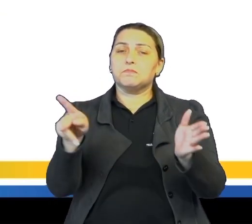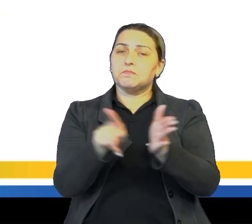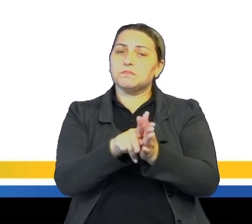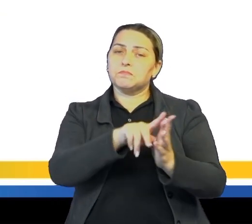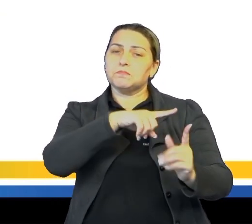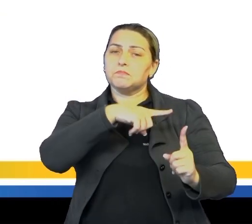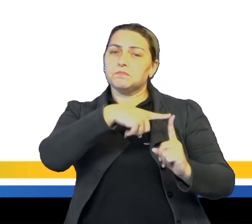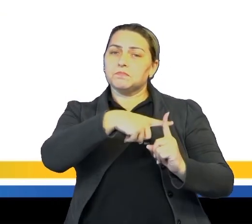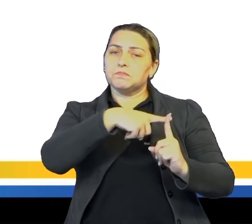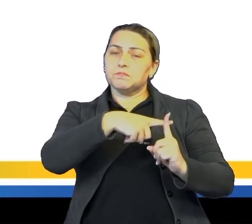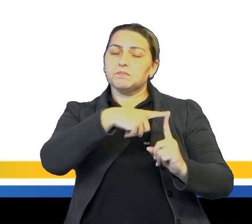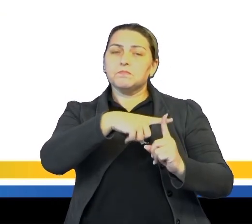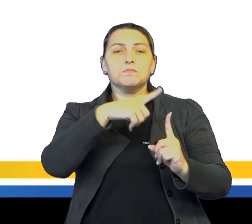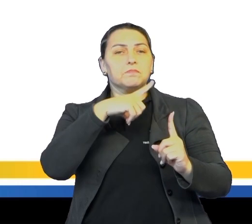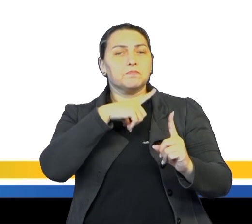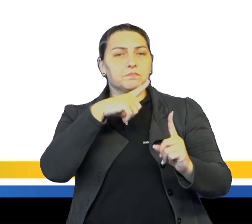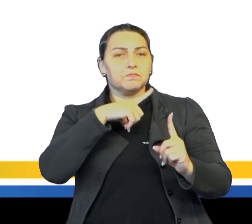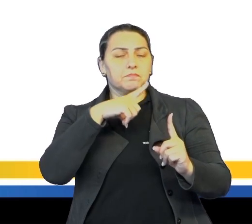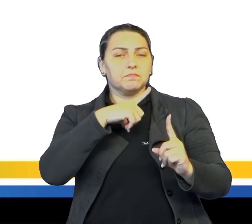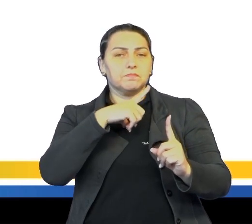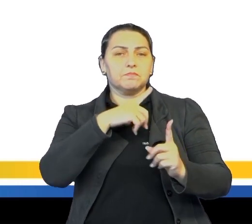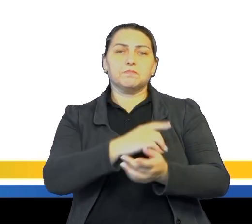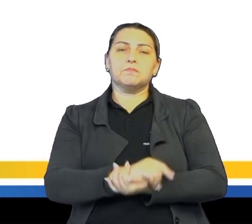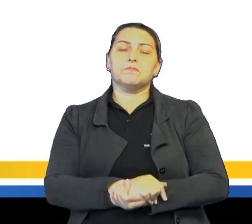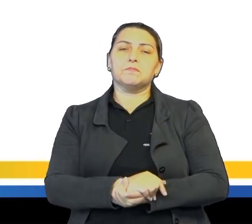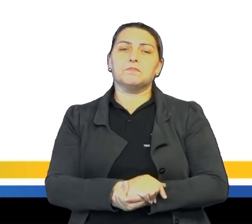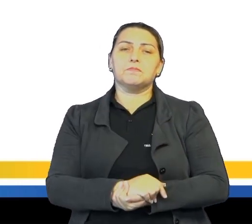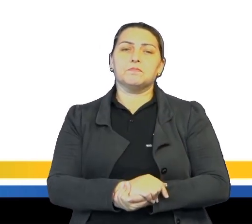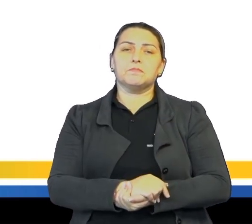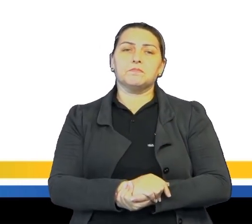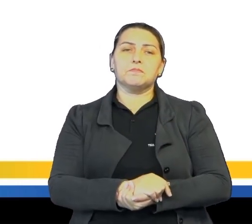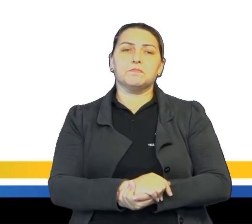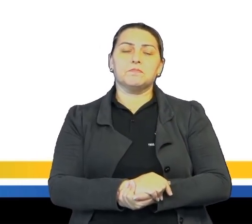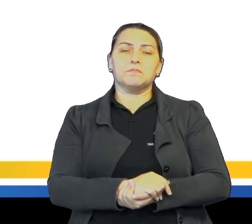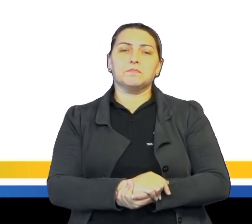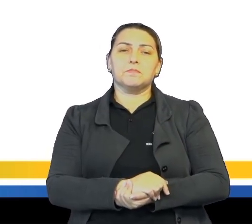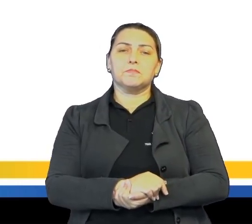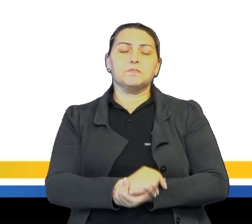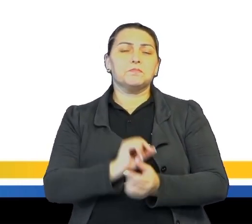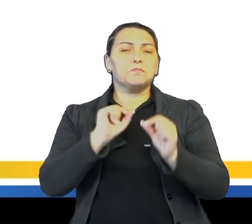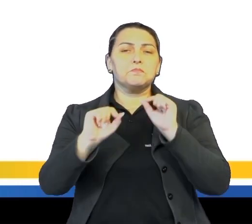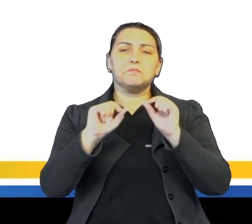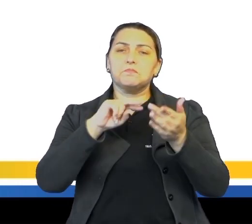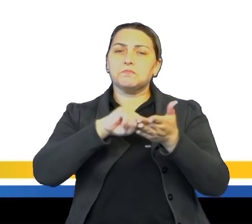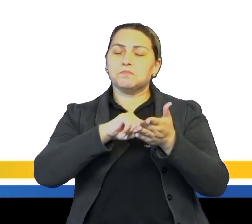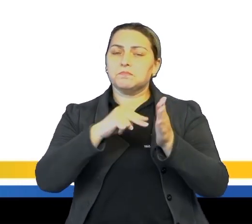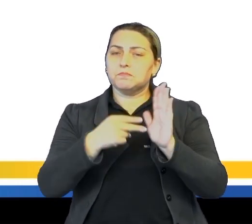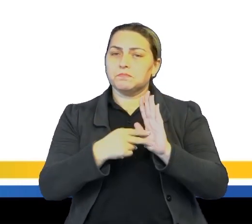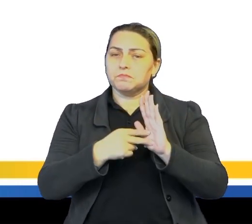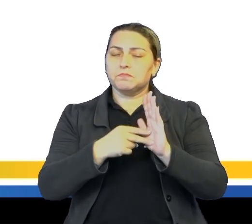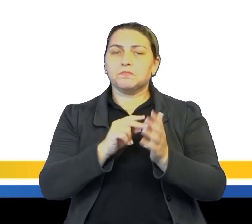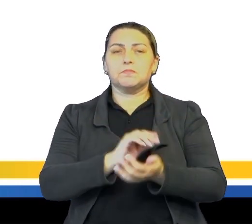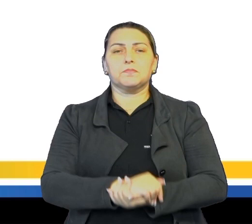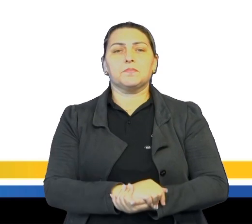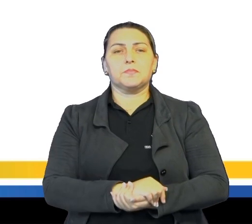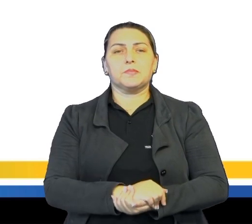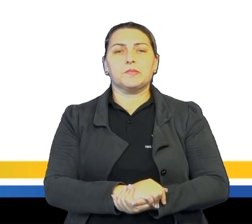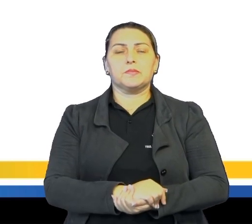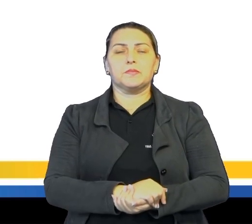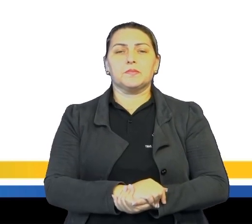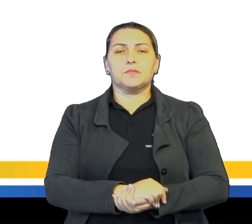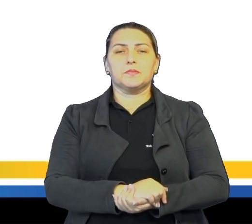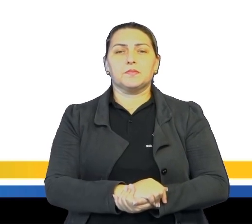na adição nós vamos ter a propriedade da adição o que que são essas propriedades da adição